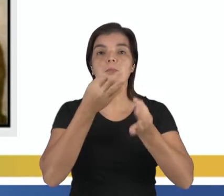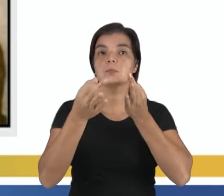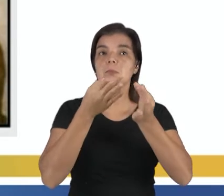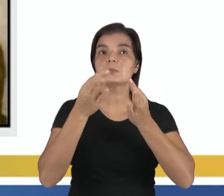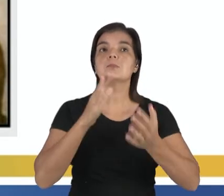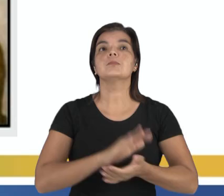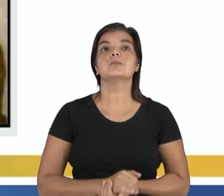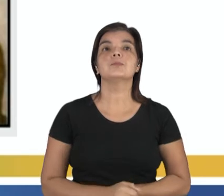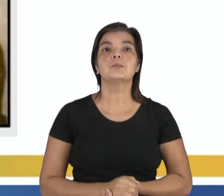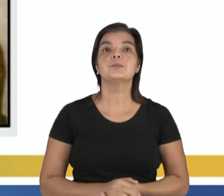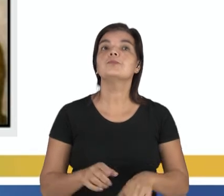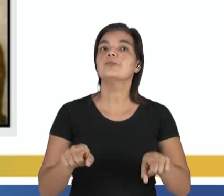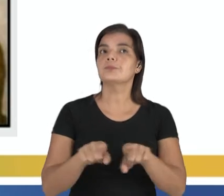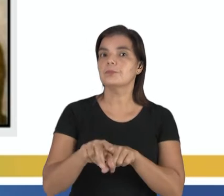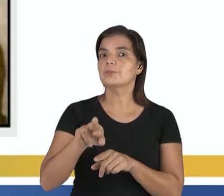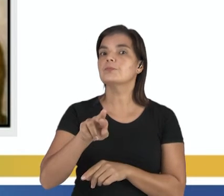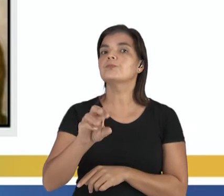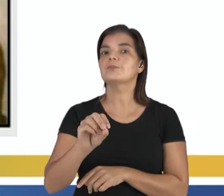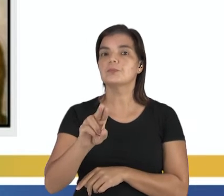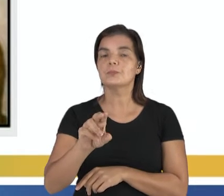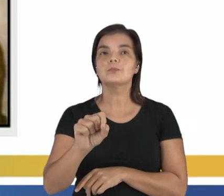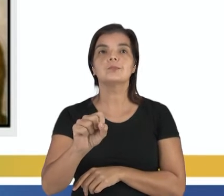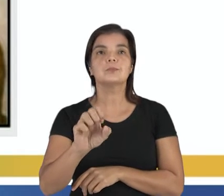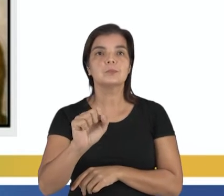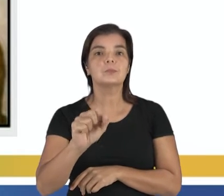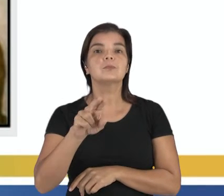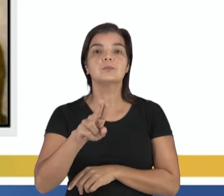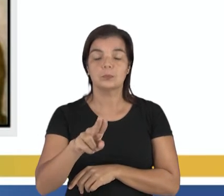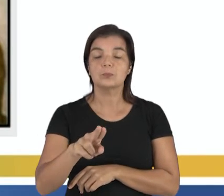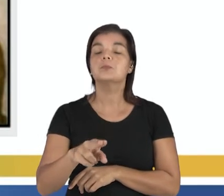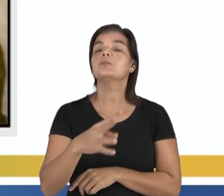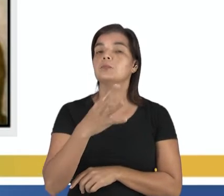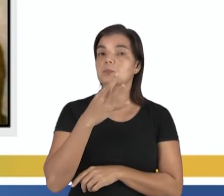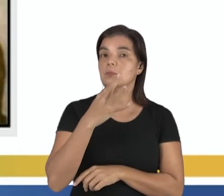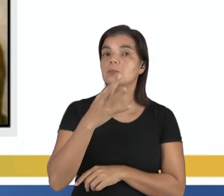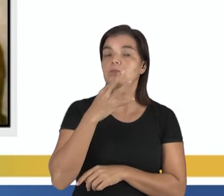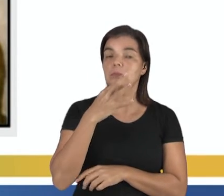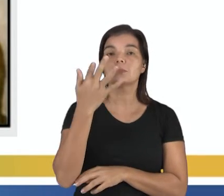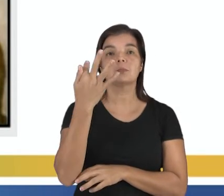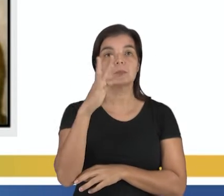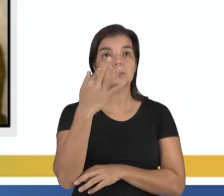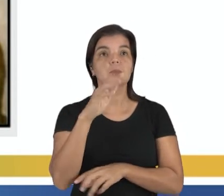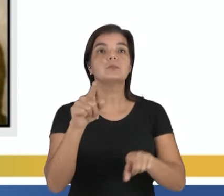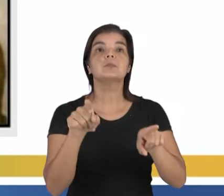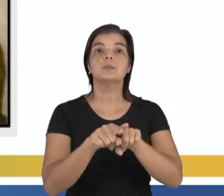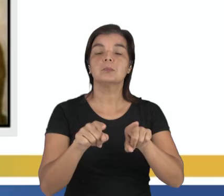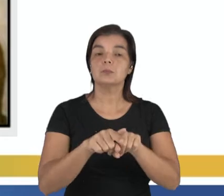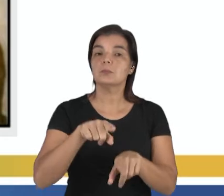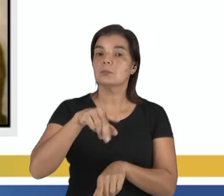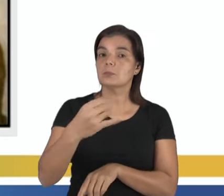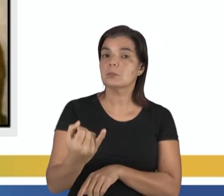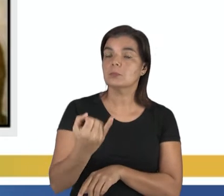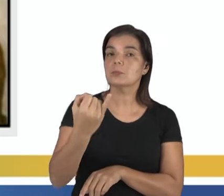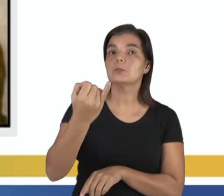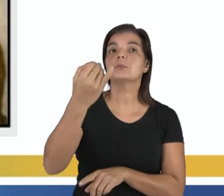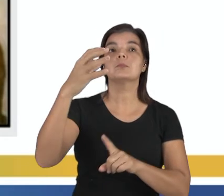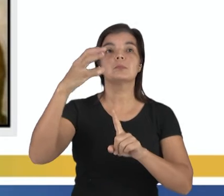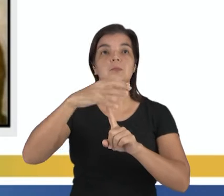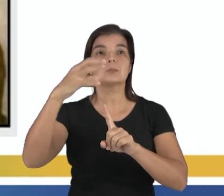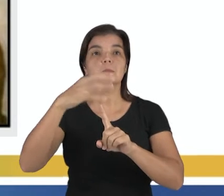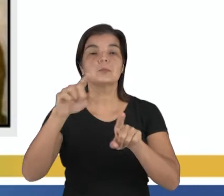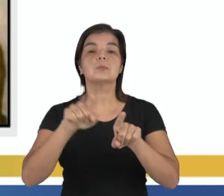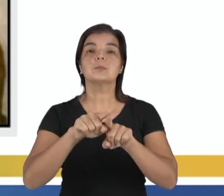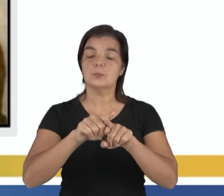expressão. Rousseau também, muito conhecido, né, os pensamentos de Rousseau, um dos mais influentes aí da França, né, ele vem falando da